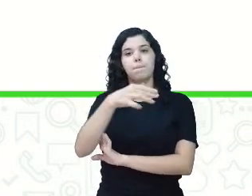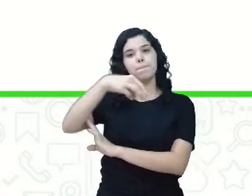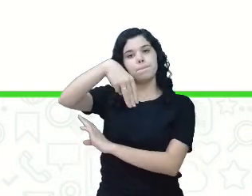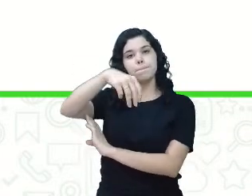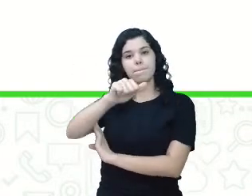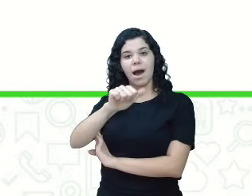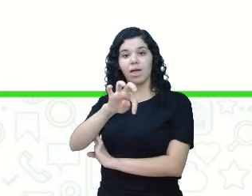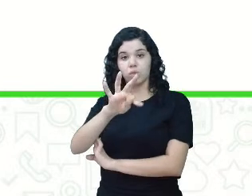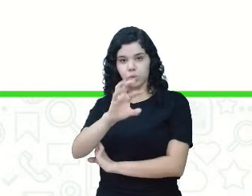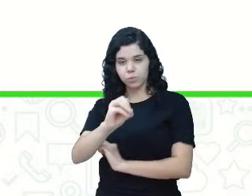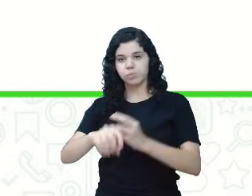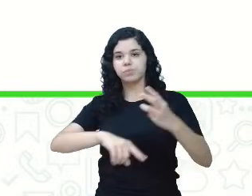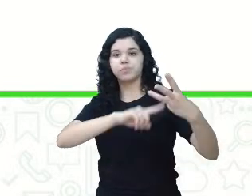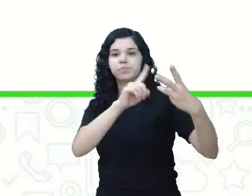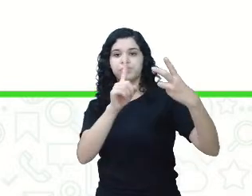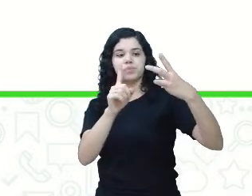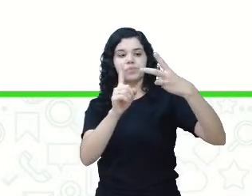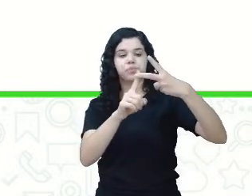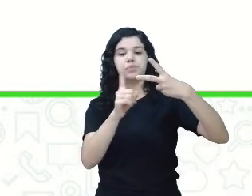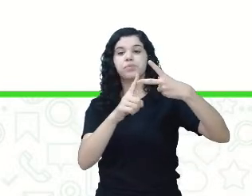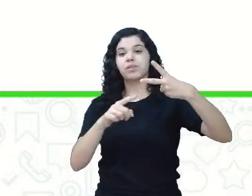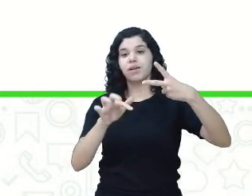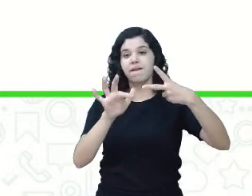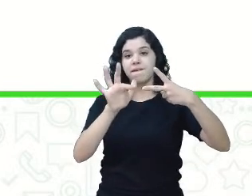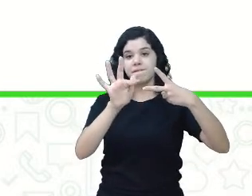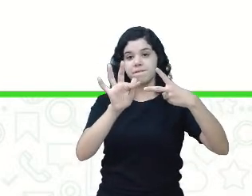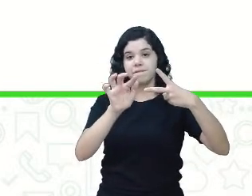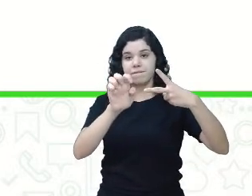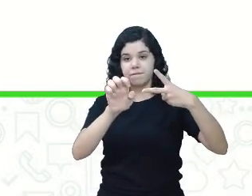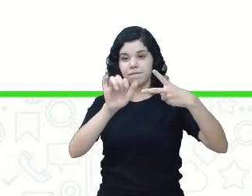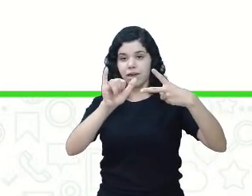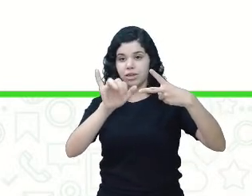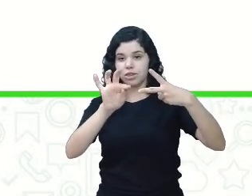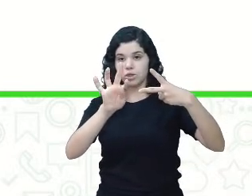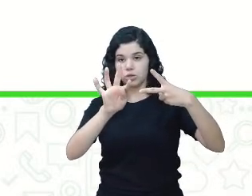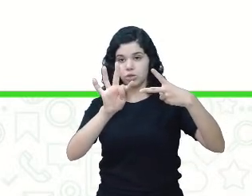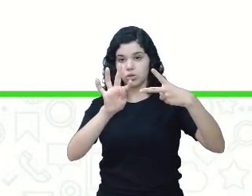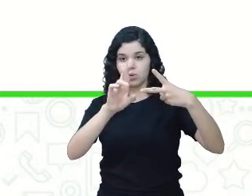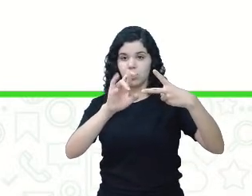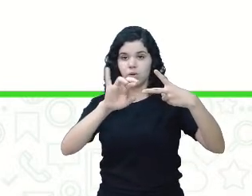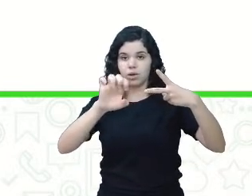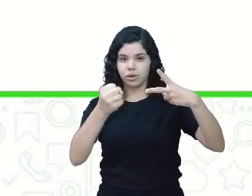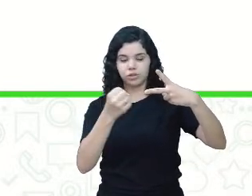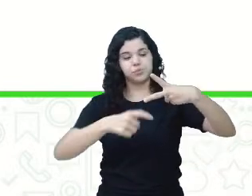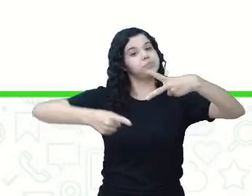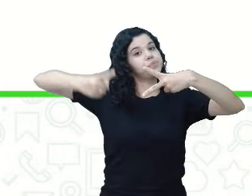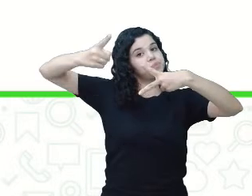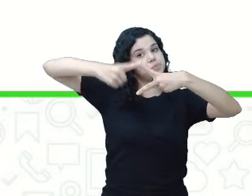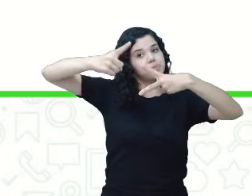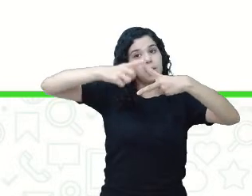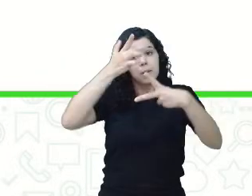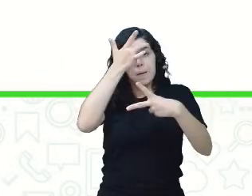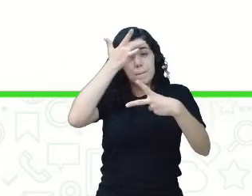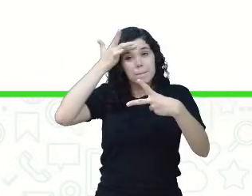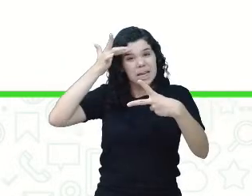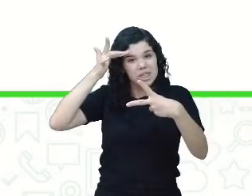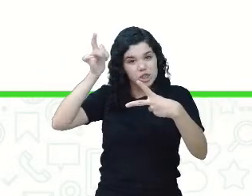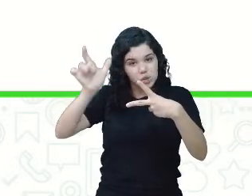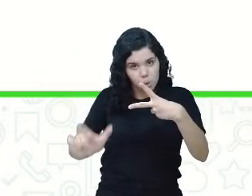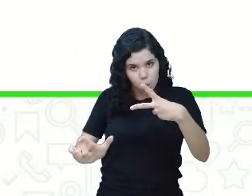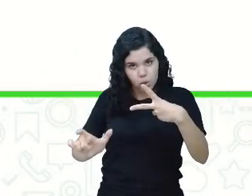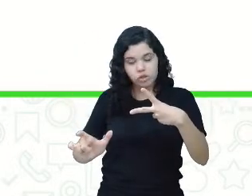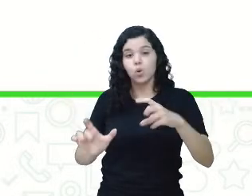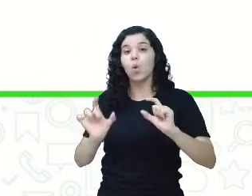ver a diferença de capitão do mato e feitor. Capitães do mato. Indivíduos contratados